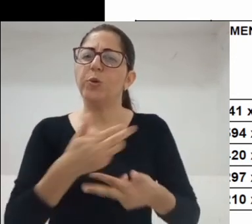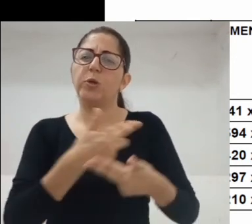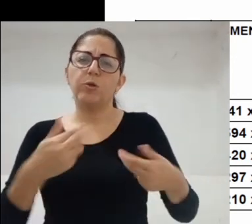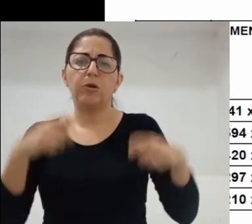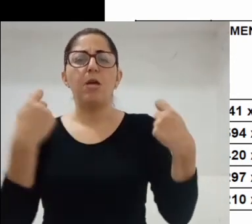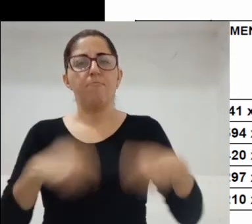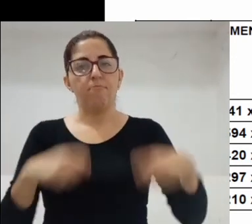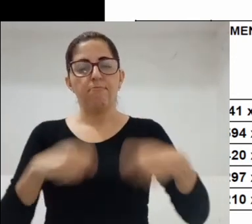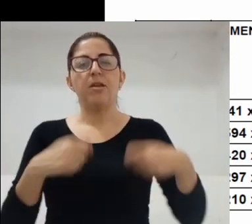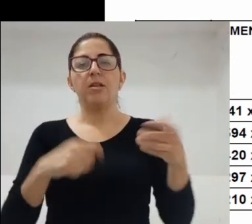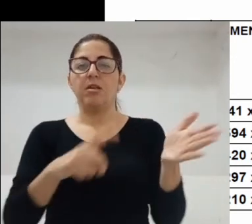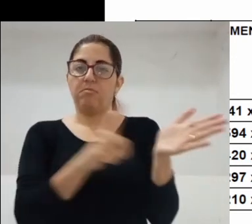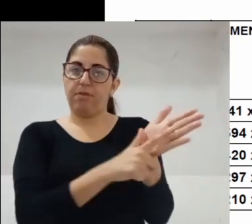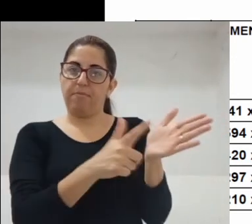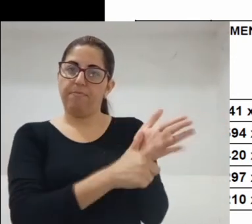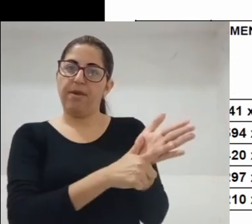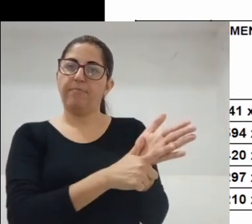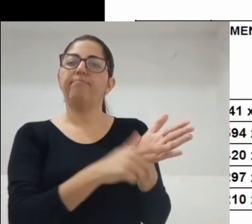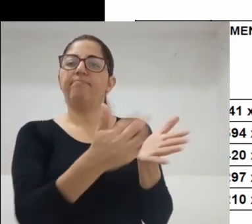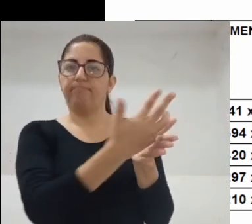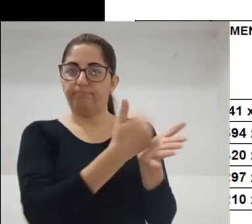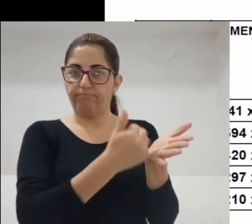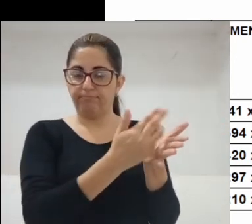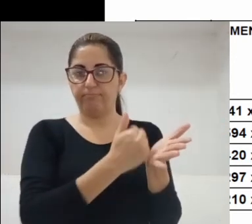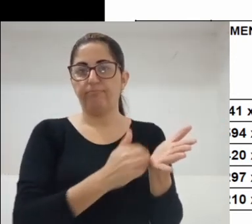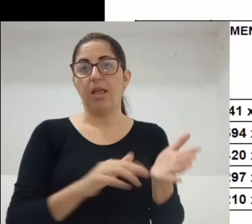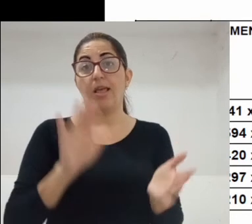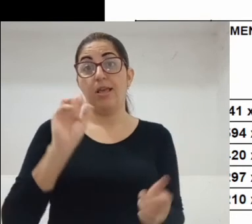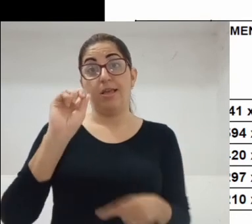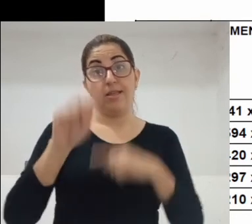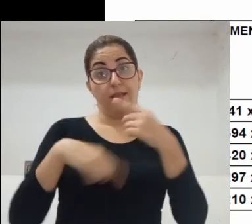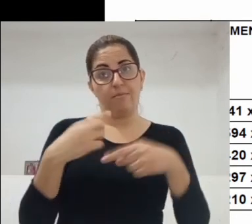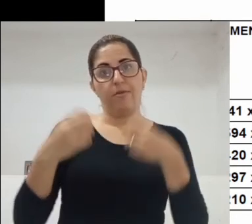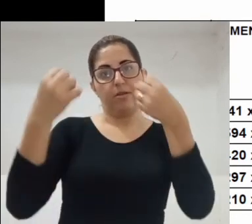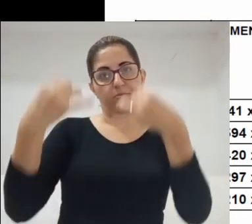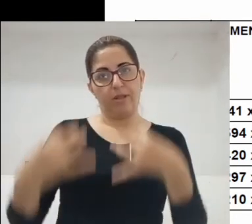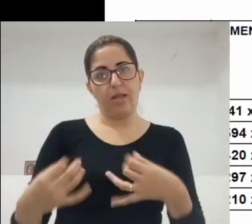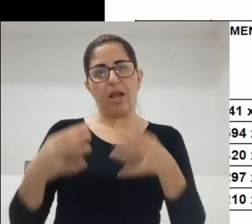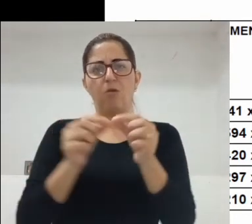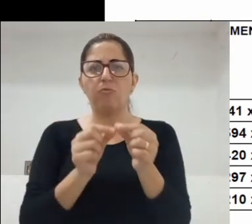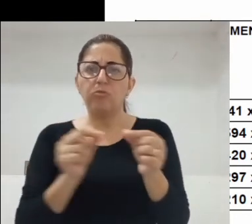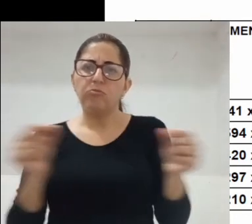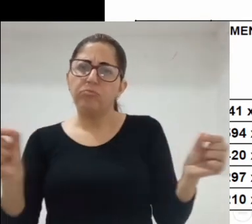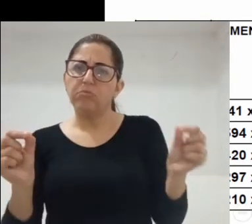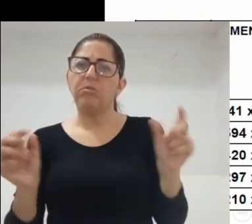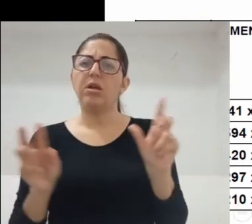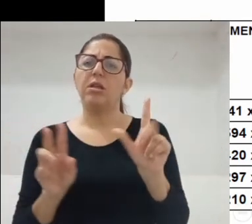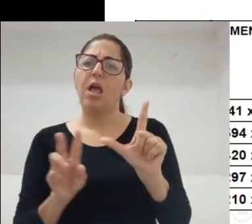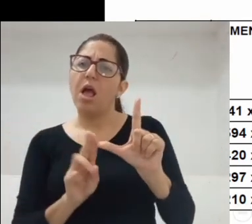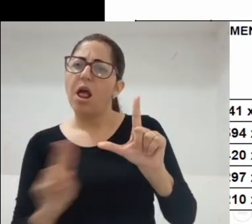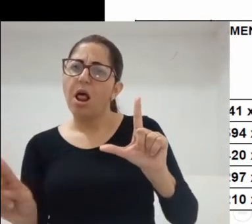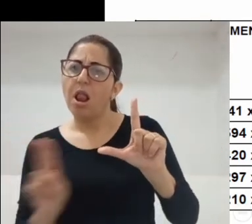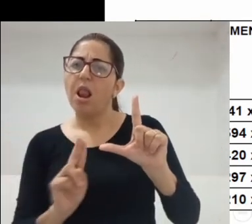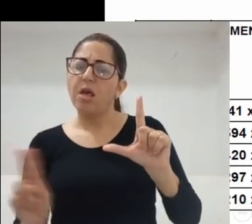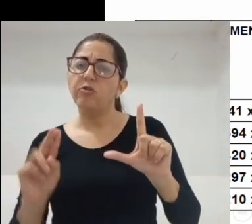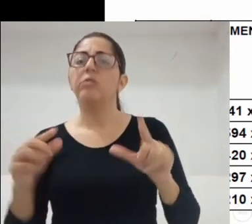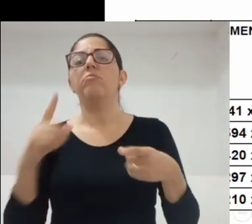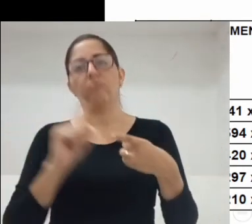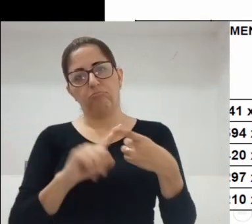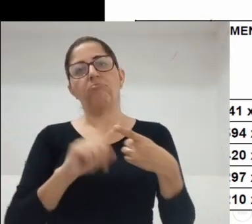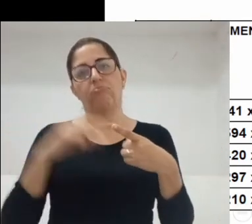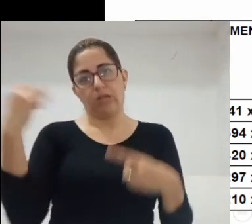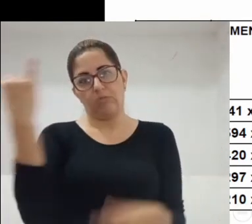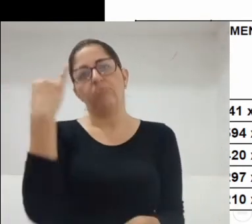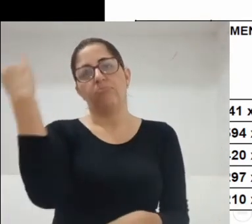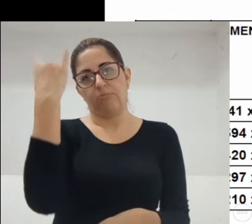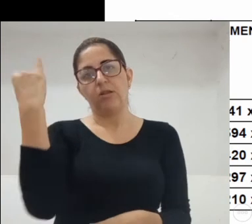de todos os layouts e todas as dimensões necessárias numa folha de desenho. A gente vai já falar da